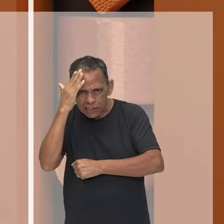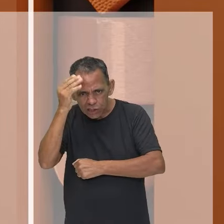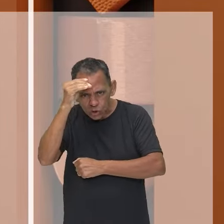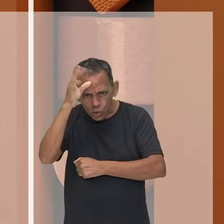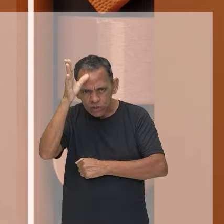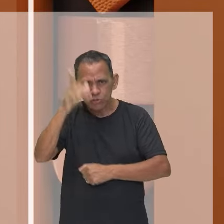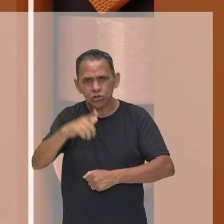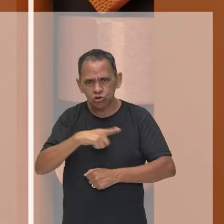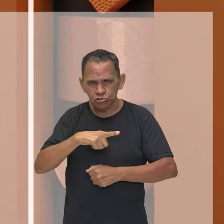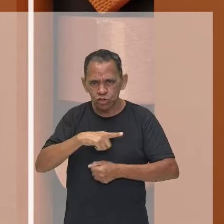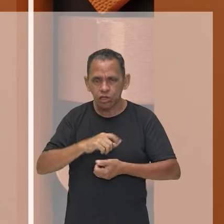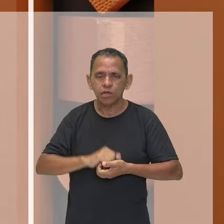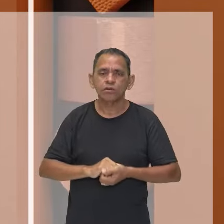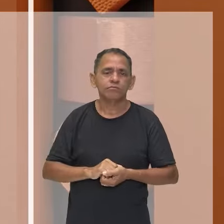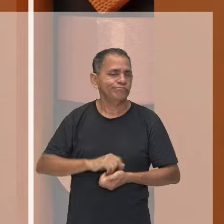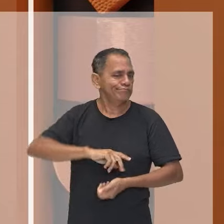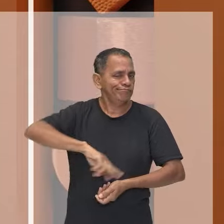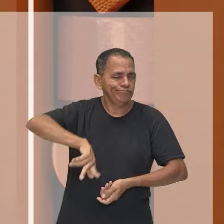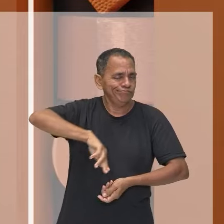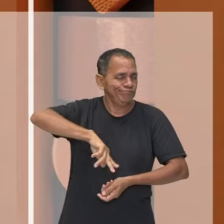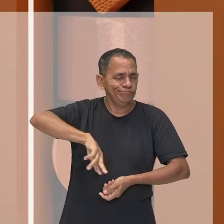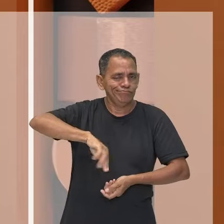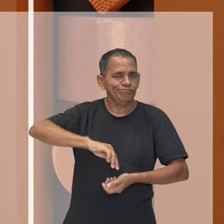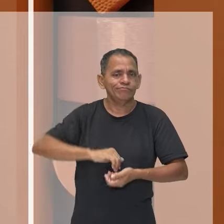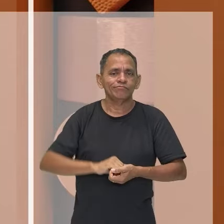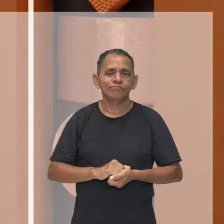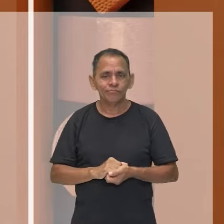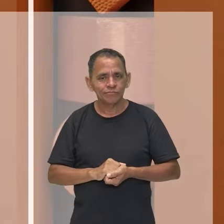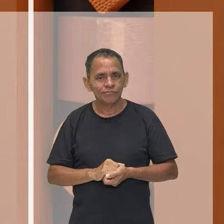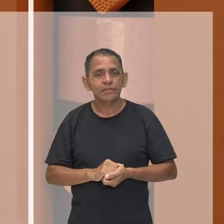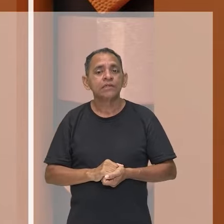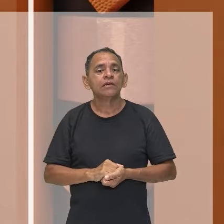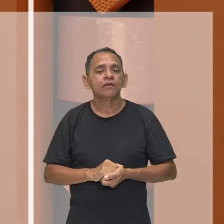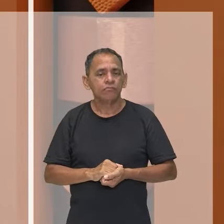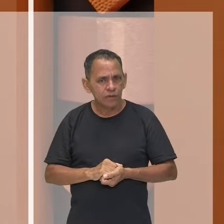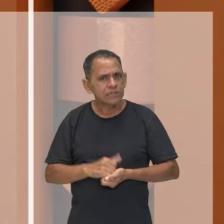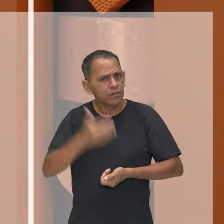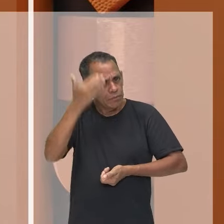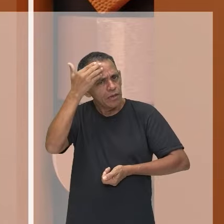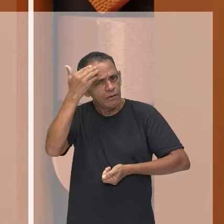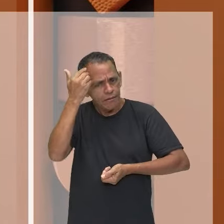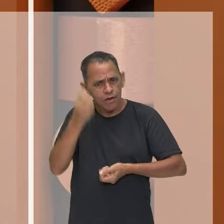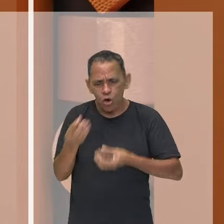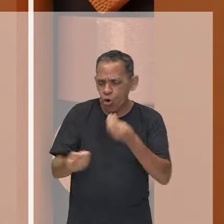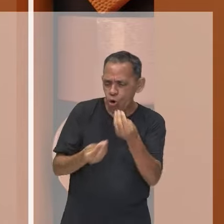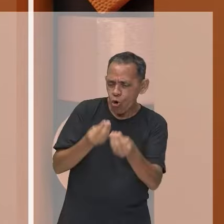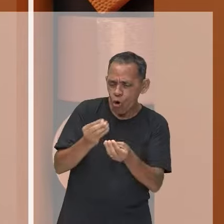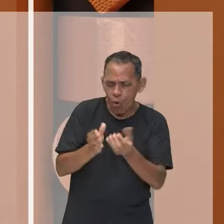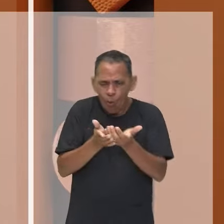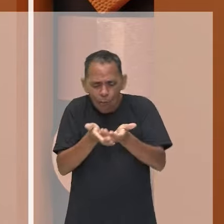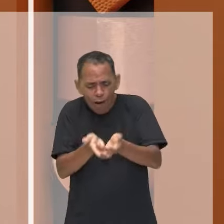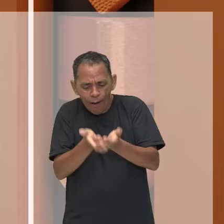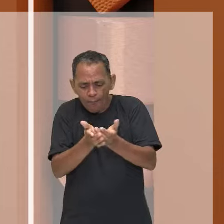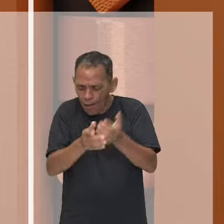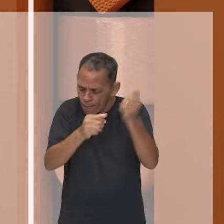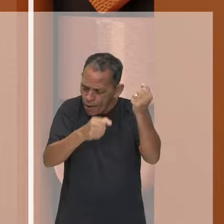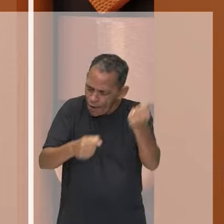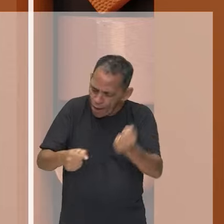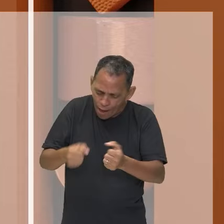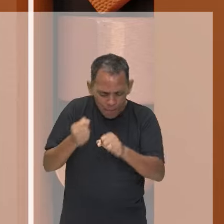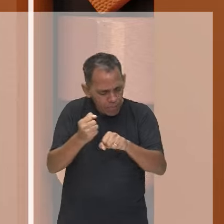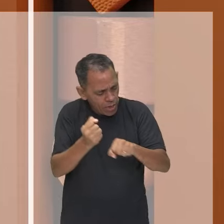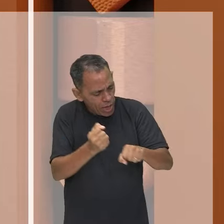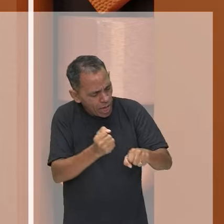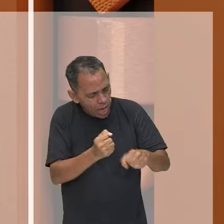bússola. Ele vai entender aquilo ali, ele vai saber por onde ele tem que ir. Esse é o nosso